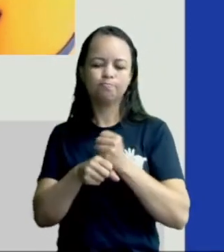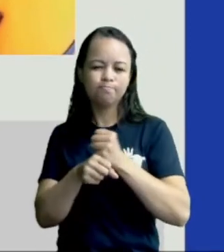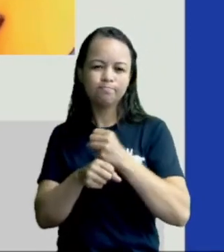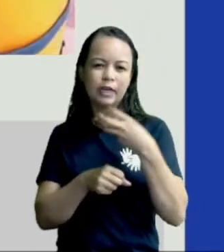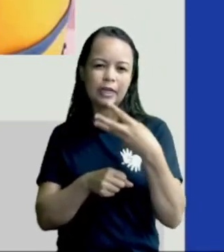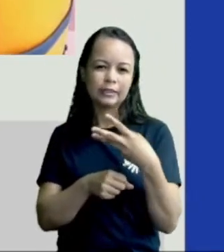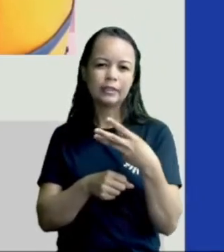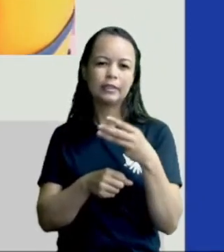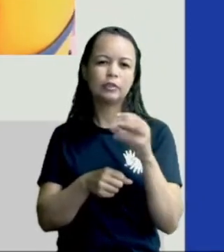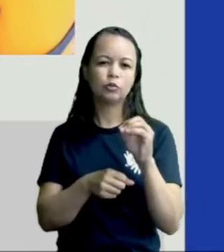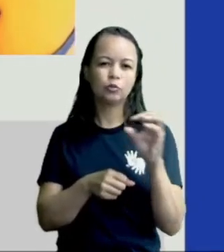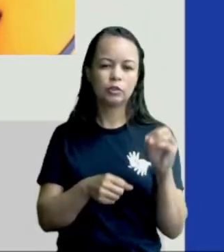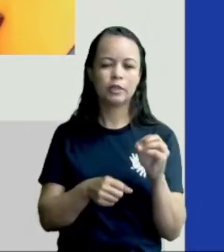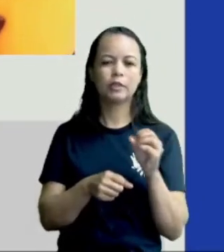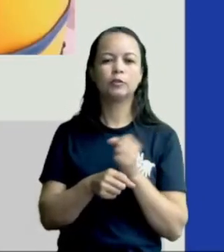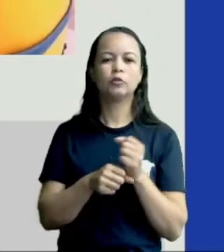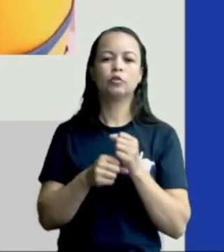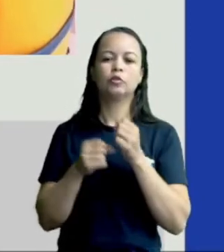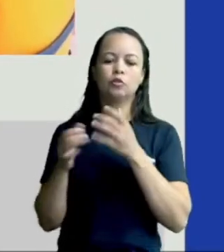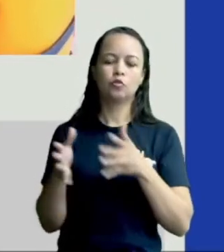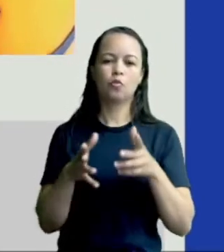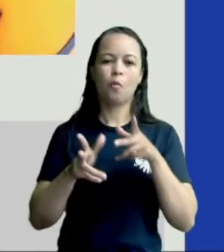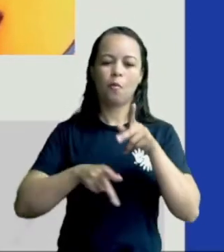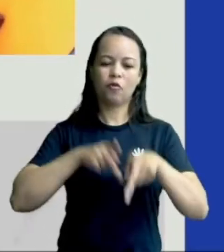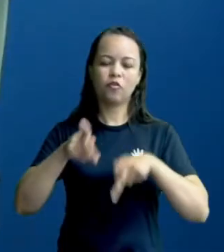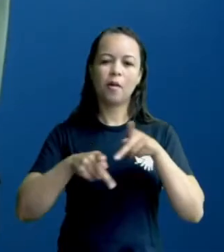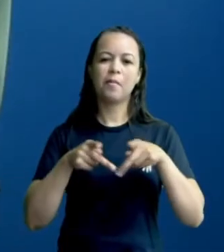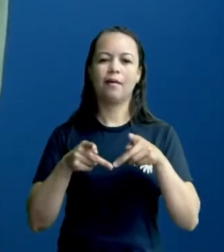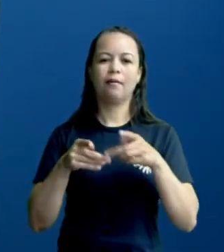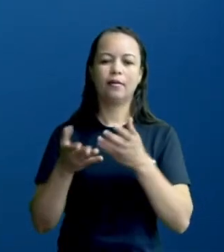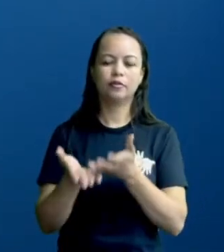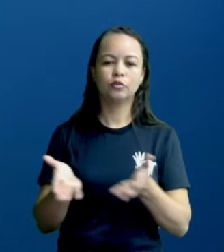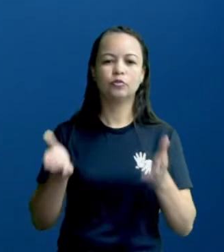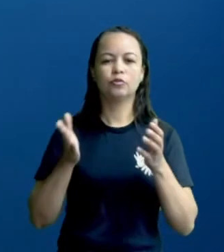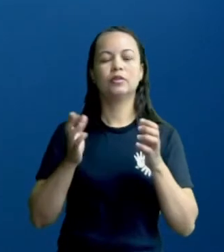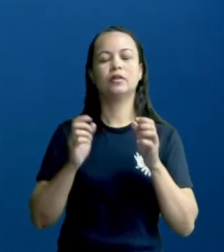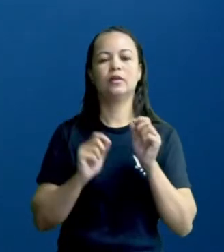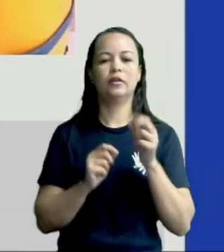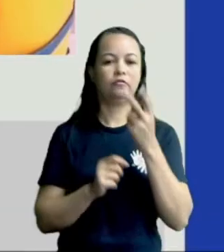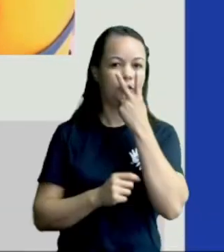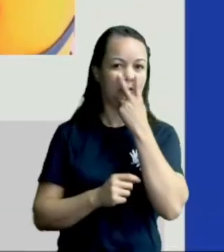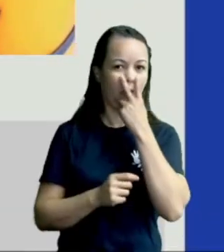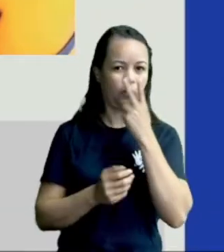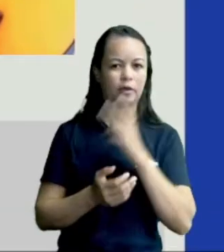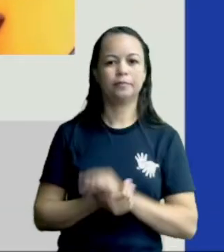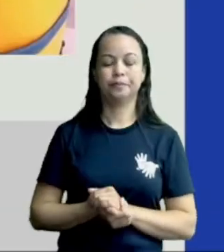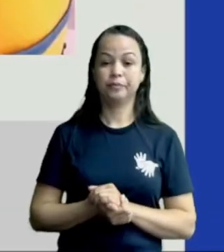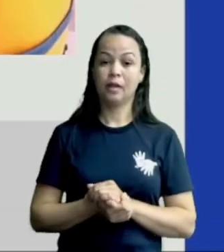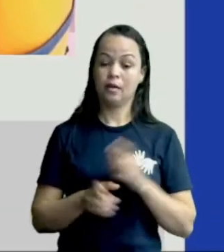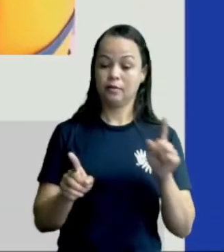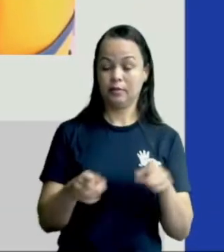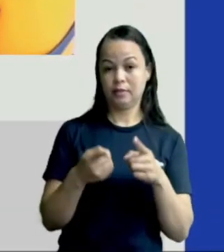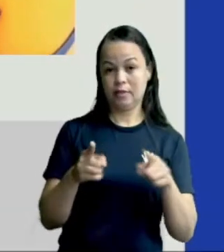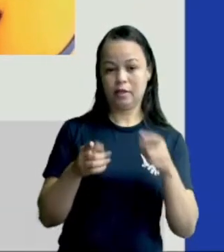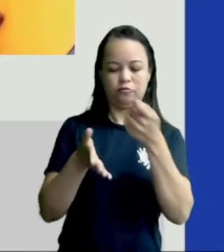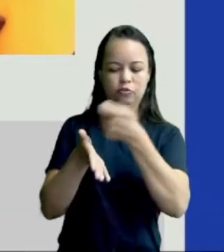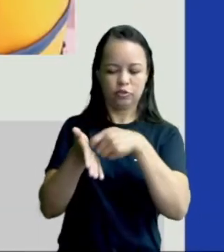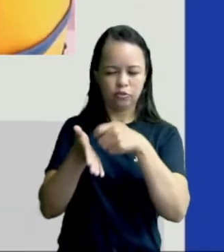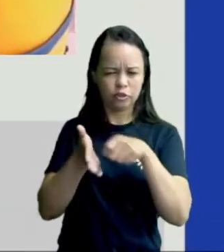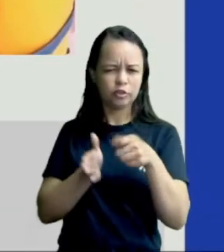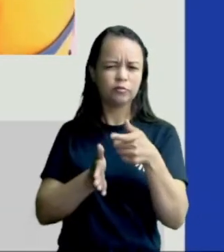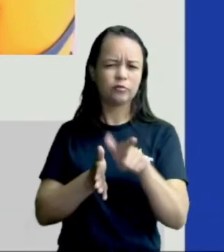tricentenário do início do povoamento de Vitória. Olha aí, ó. Esse hino foi feito, né, foi transcrito,